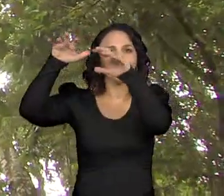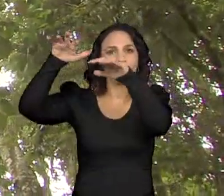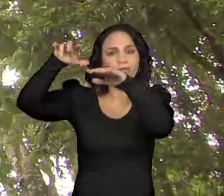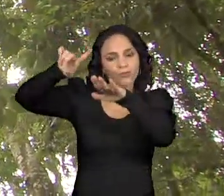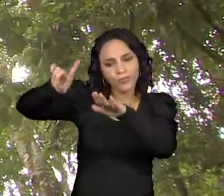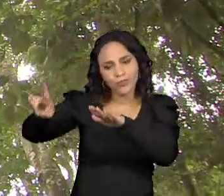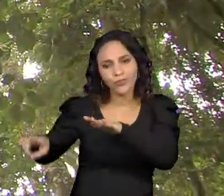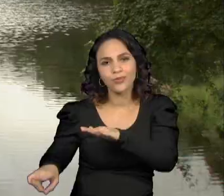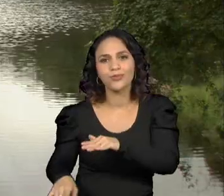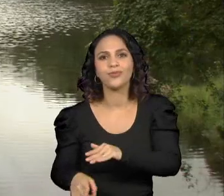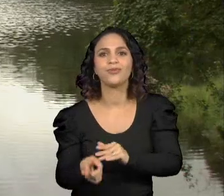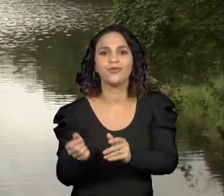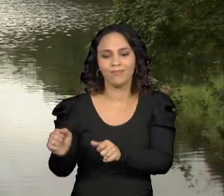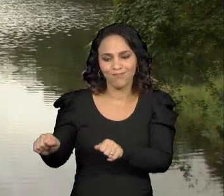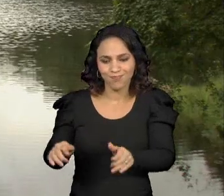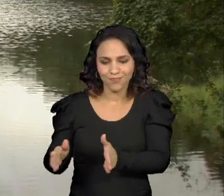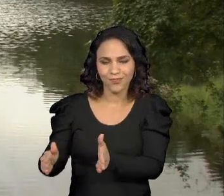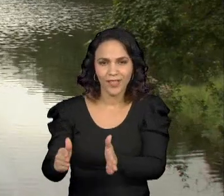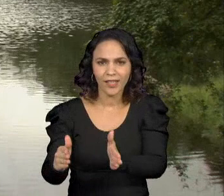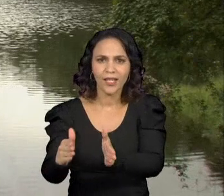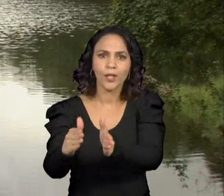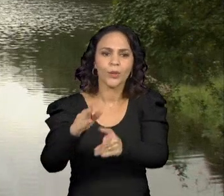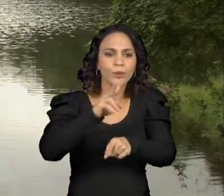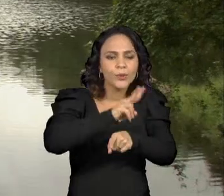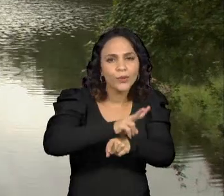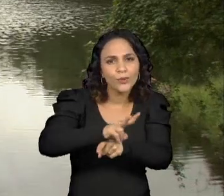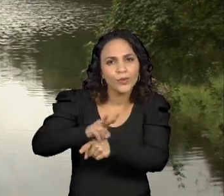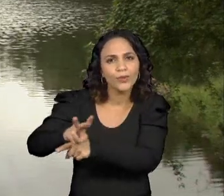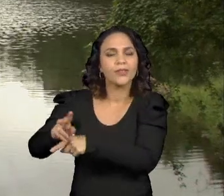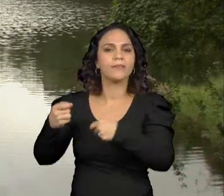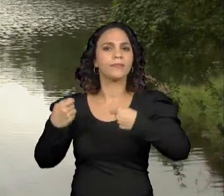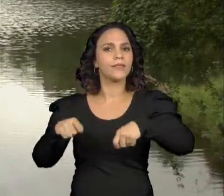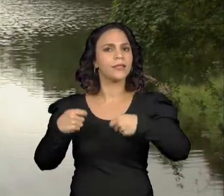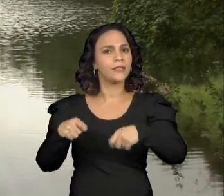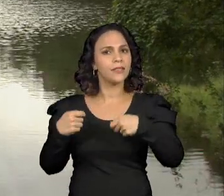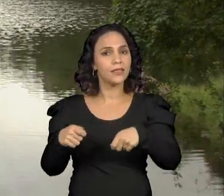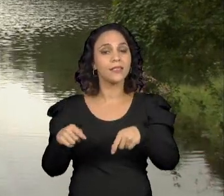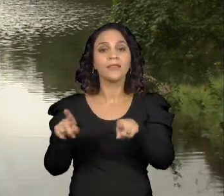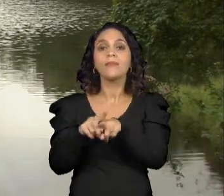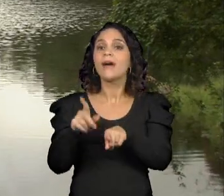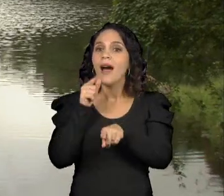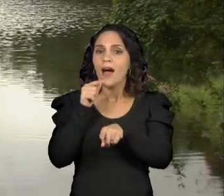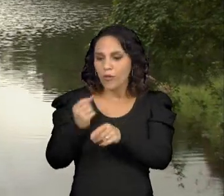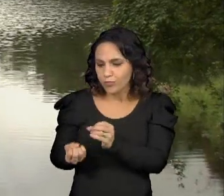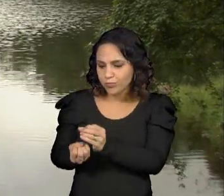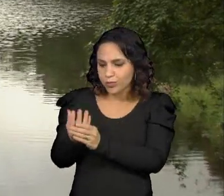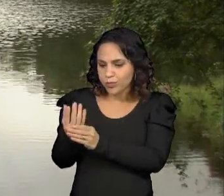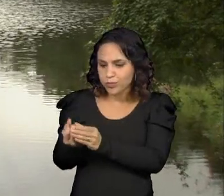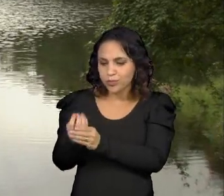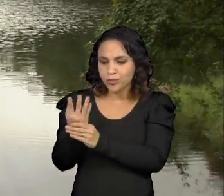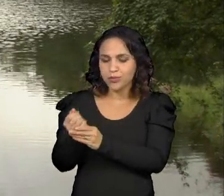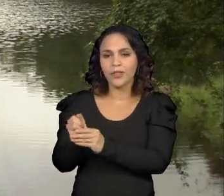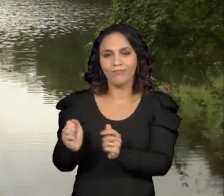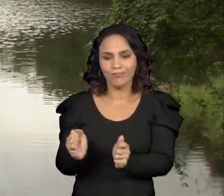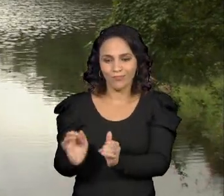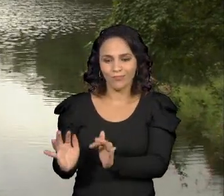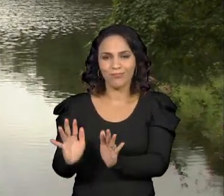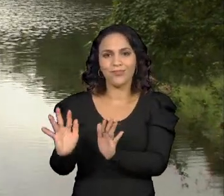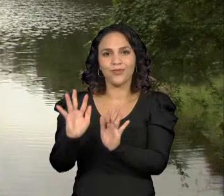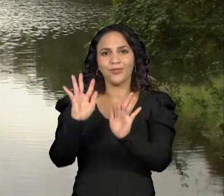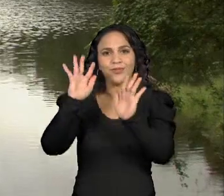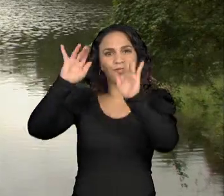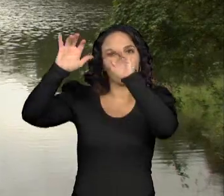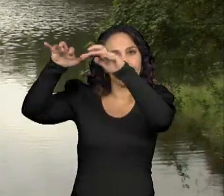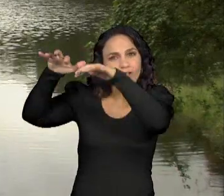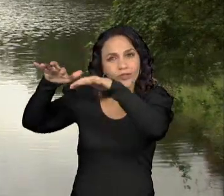com vegetação, para que os rios sejam protegidos, para que as nascentes sejam protegidas, inclusive aquelas